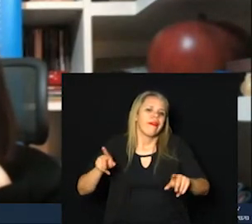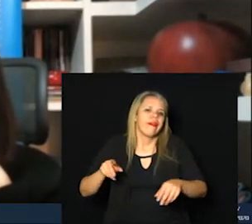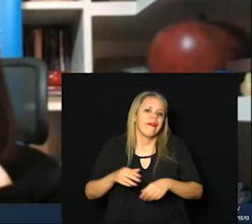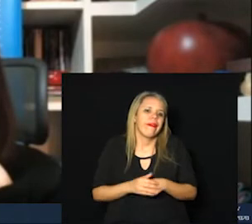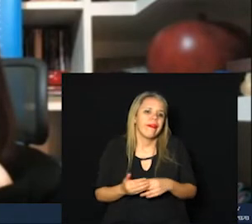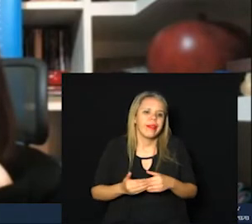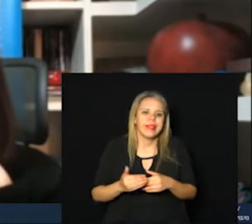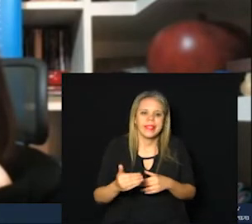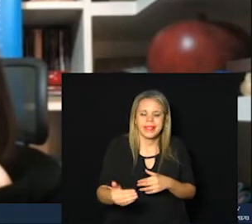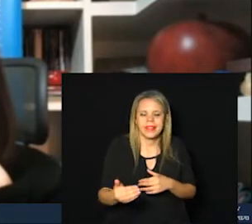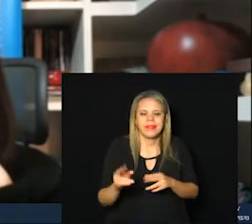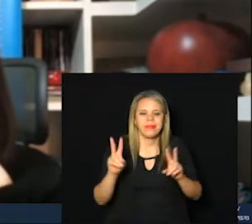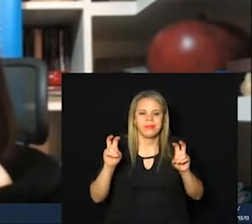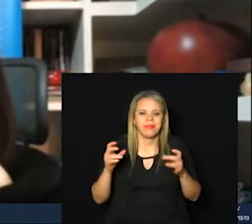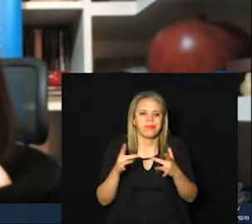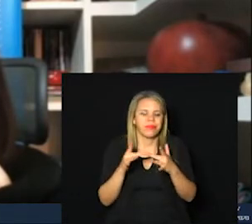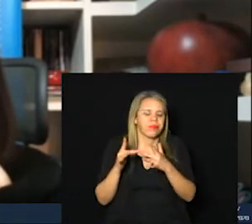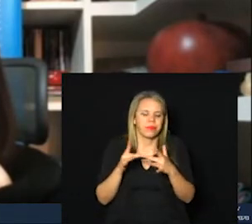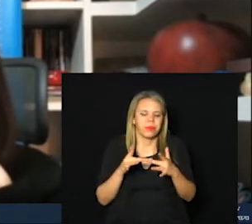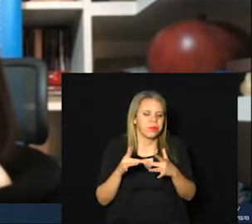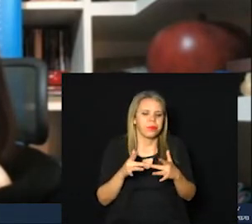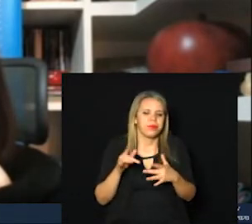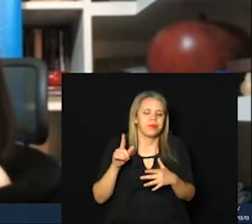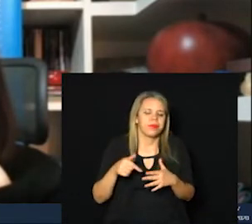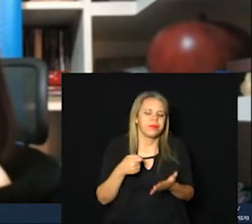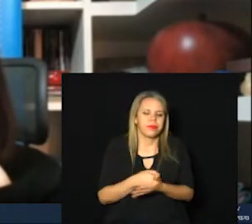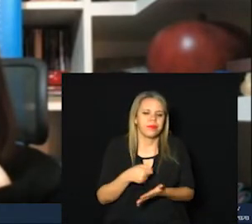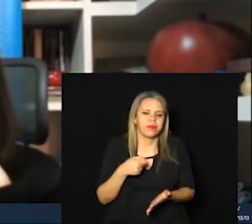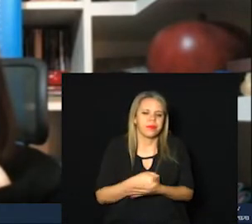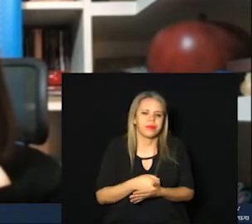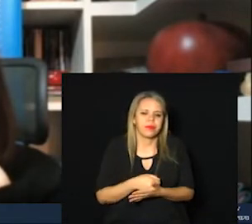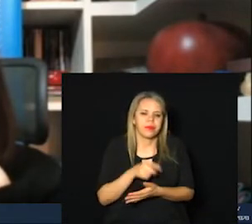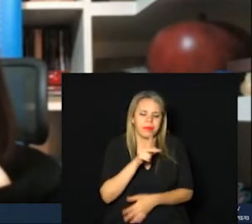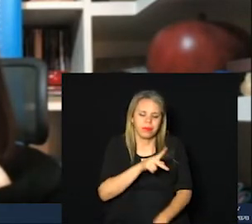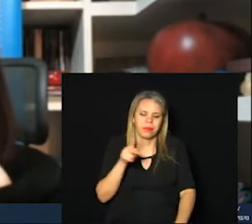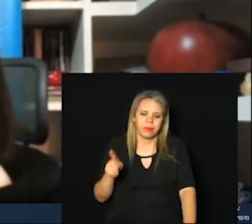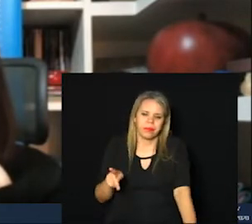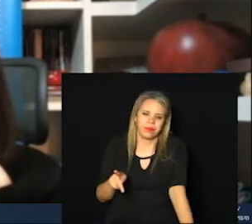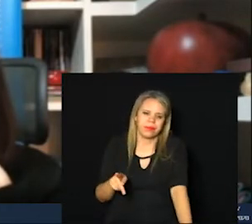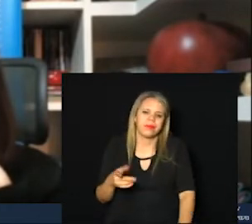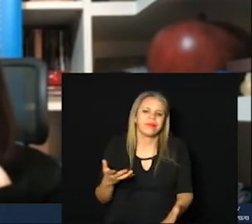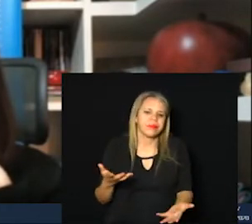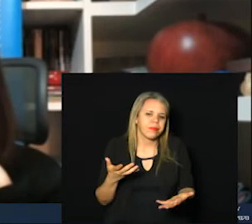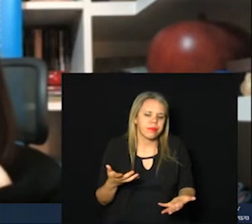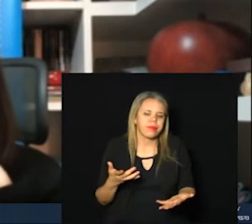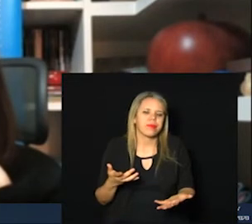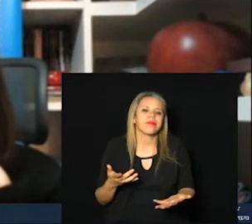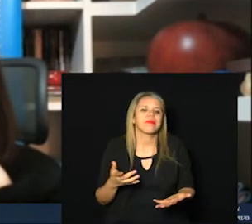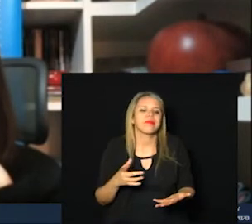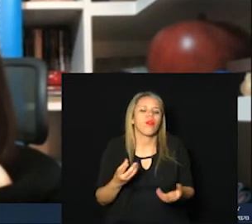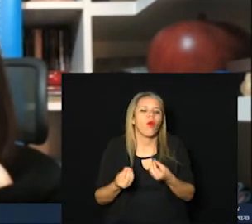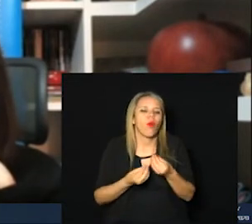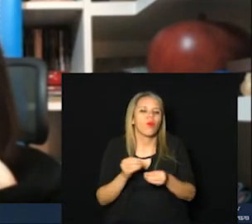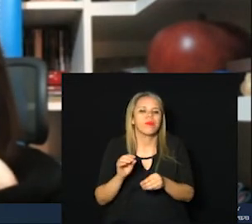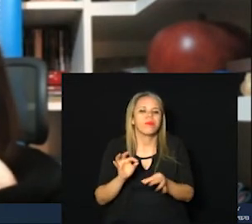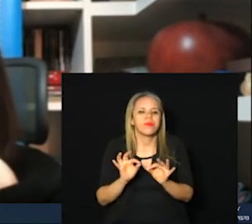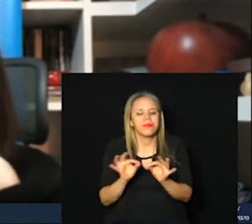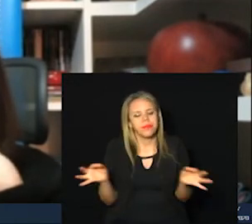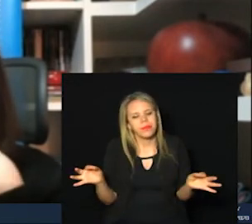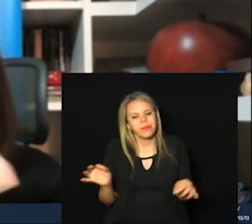das nossas relações. Então, acho que é esse dever também do educador, buscar essas formas simples,